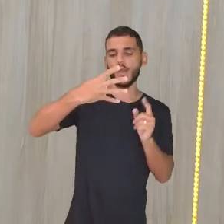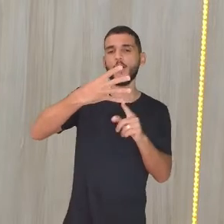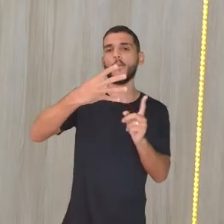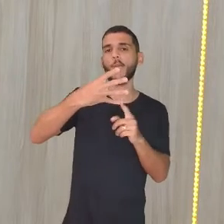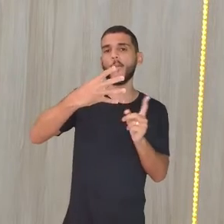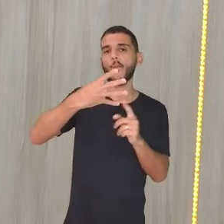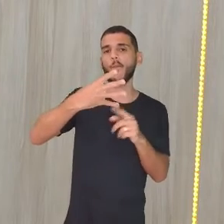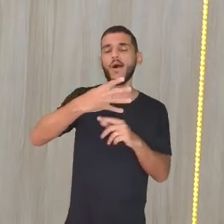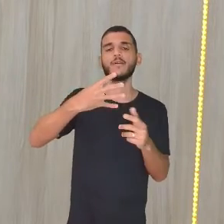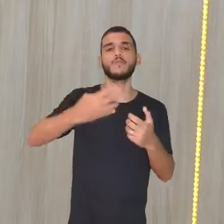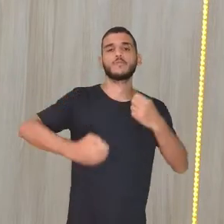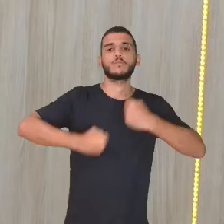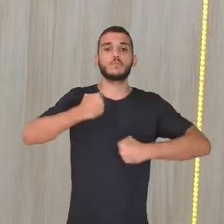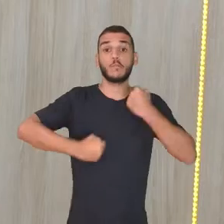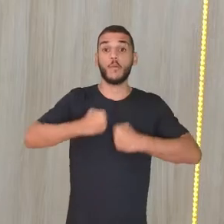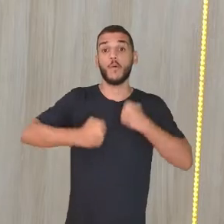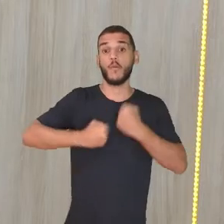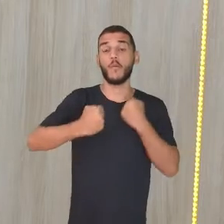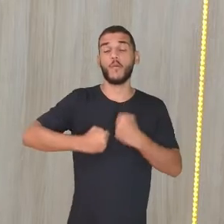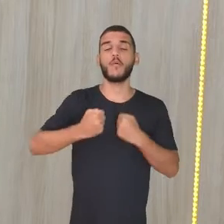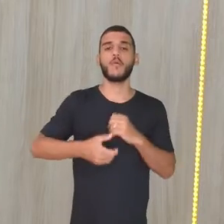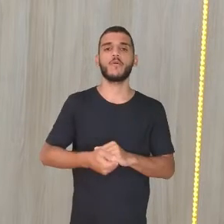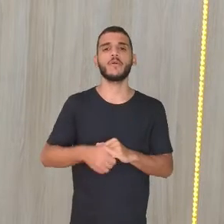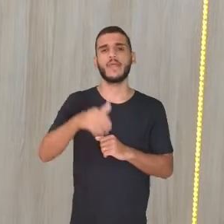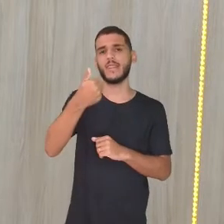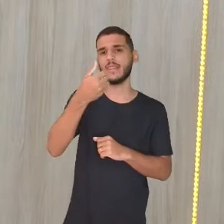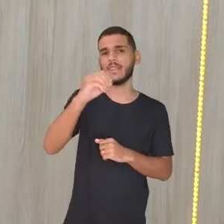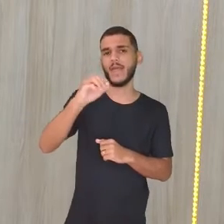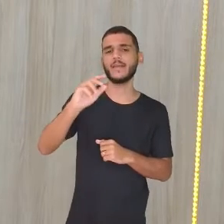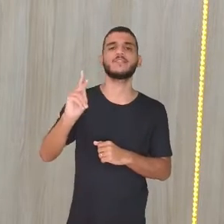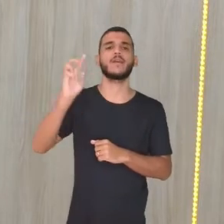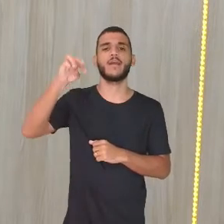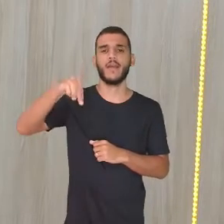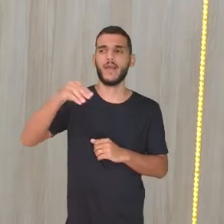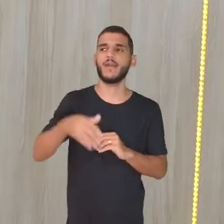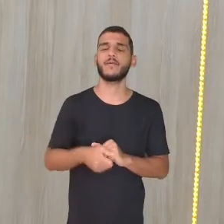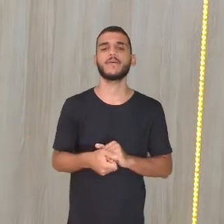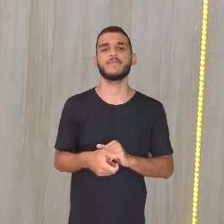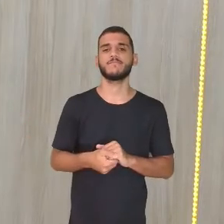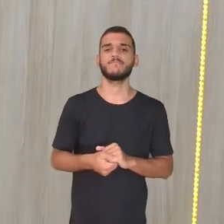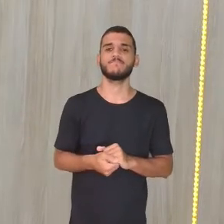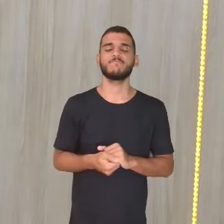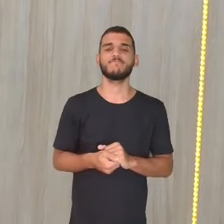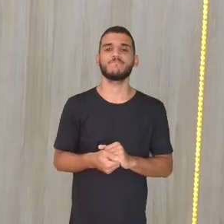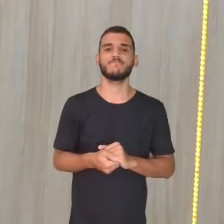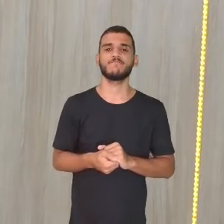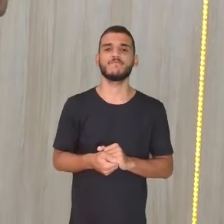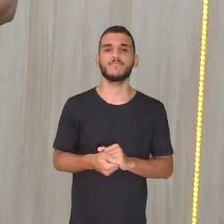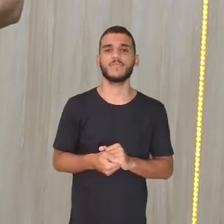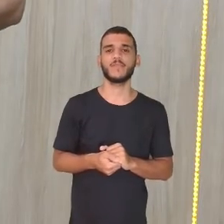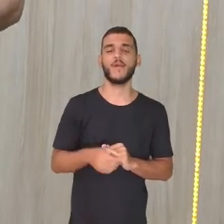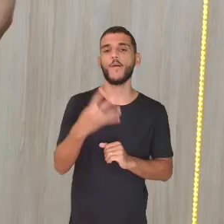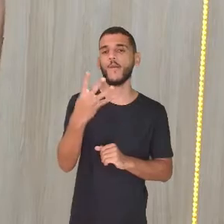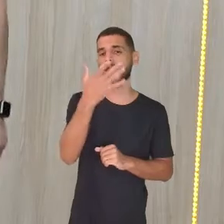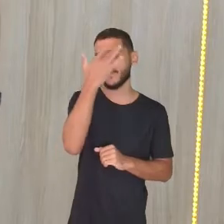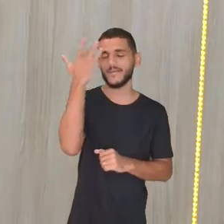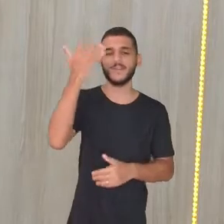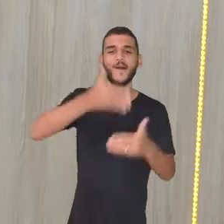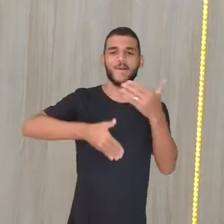de 10 quilômetros, com 4 participantes. Corre muito. Ou